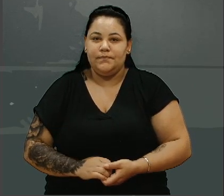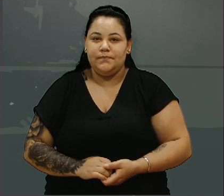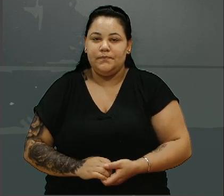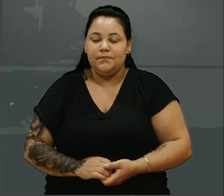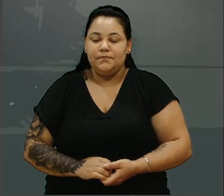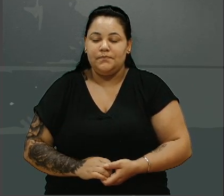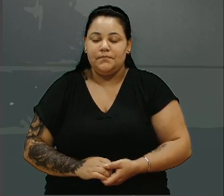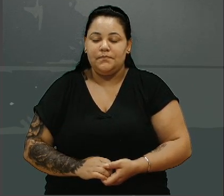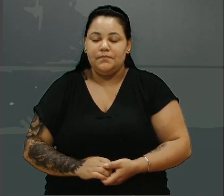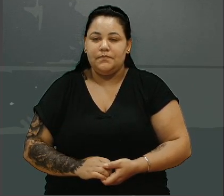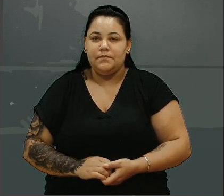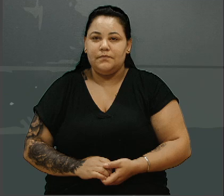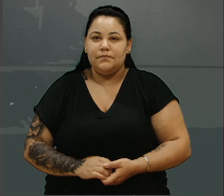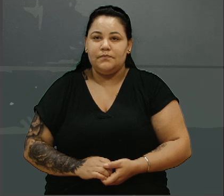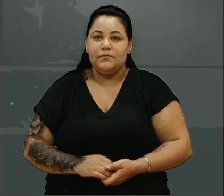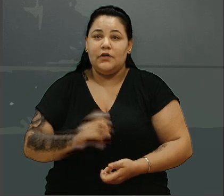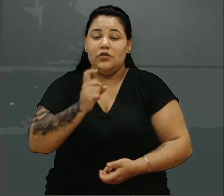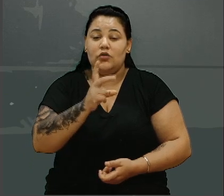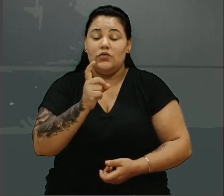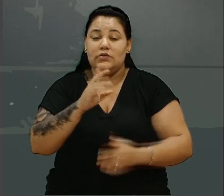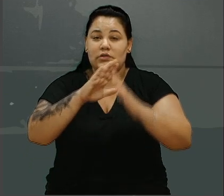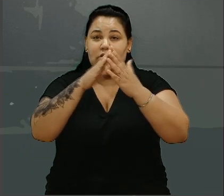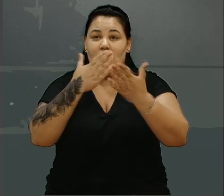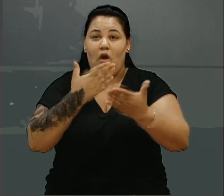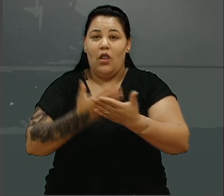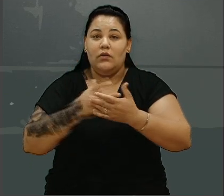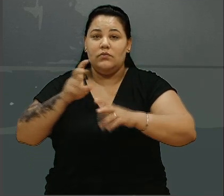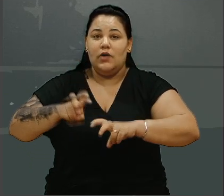12 escolas do campo.